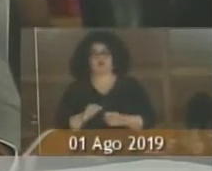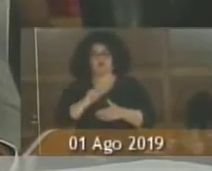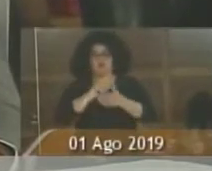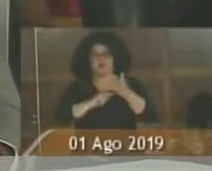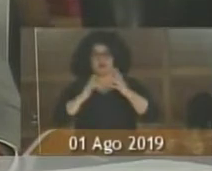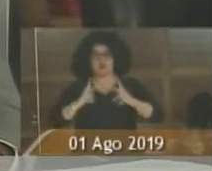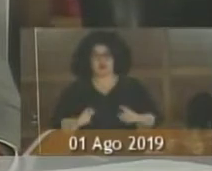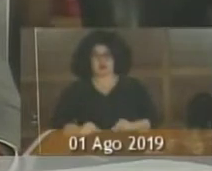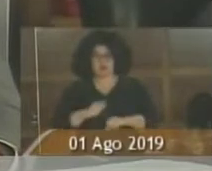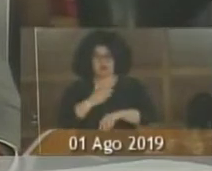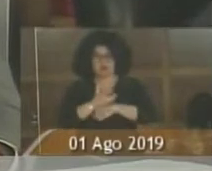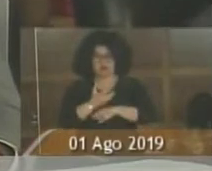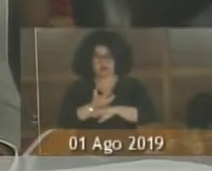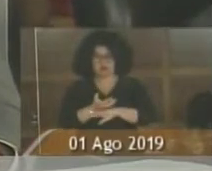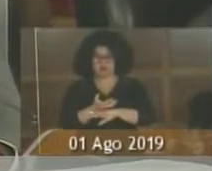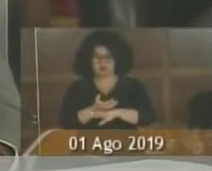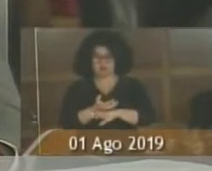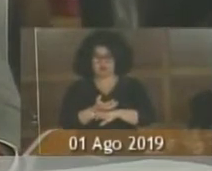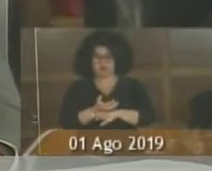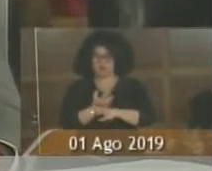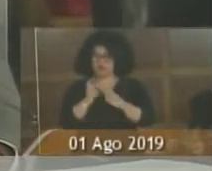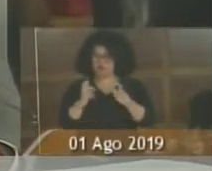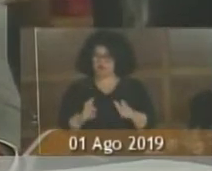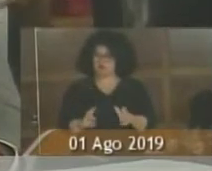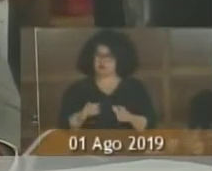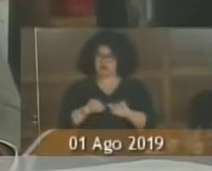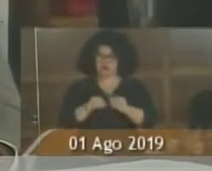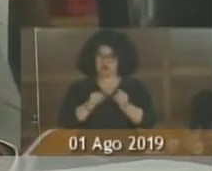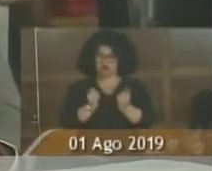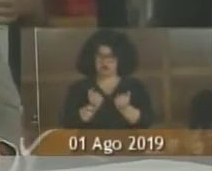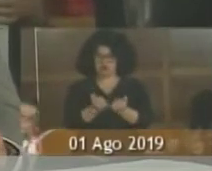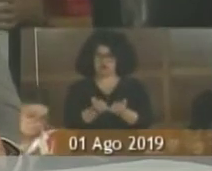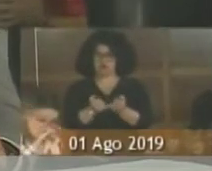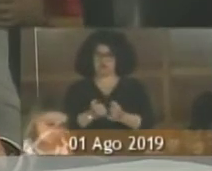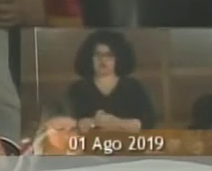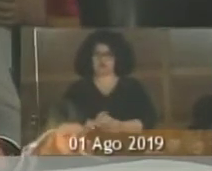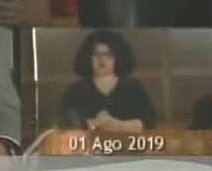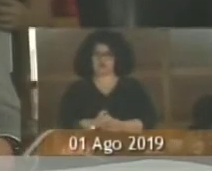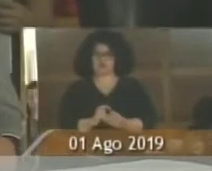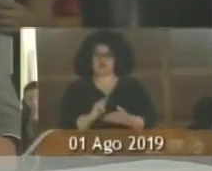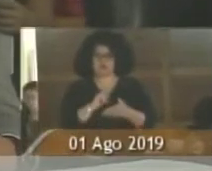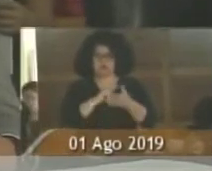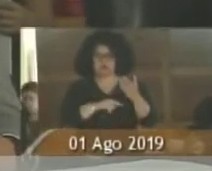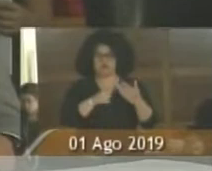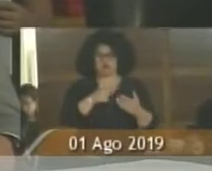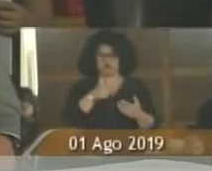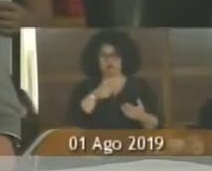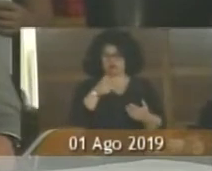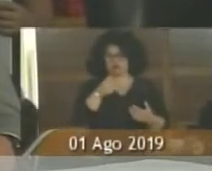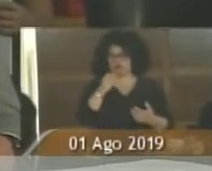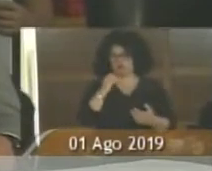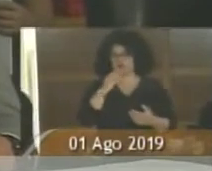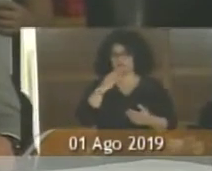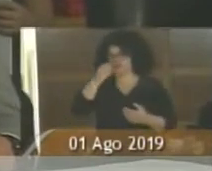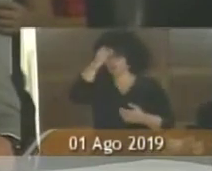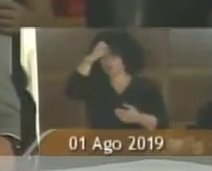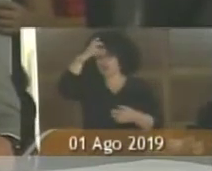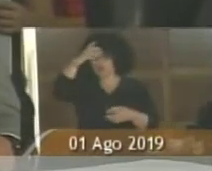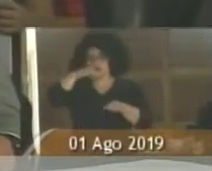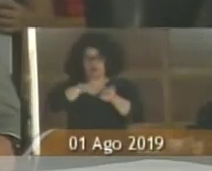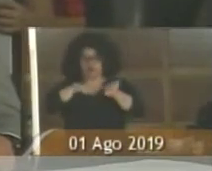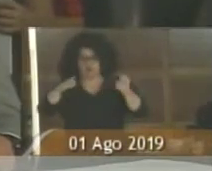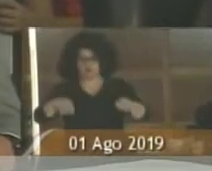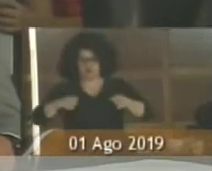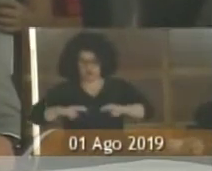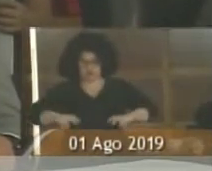Praça Doce Mar, rua Doce Angra, bairro Jacuecanga. Indicação 1770, indicando ao prefeito a construção de uma mesa com banco